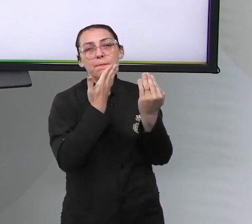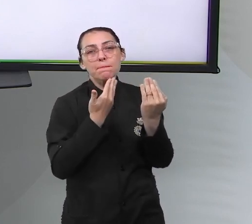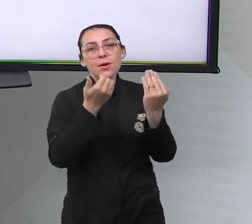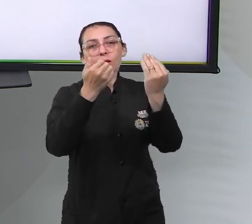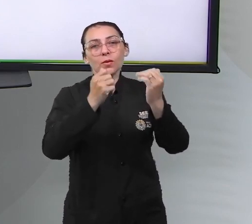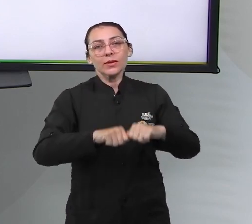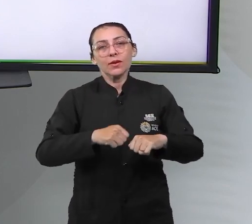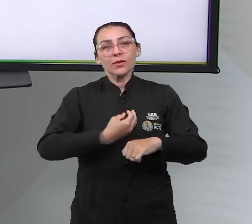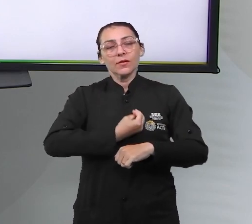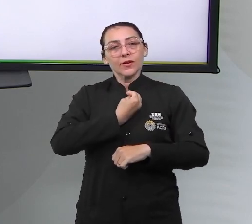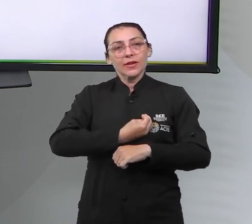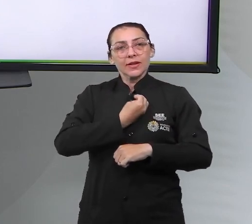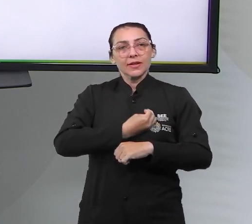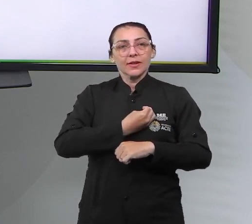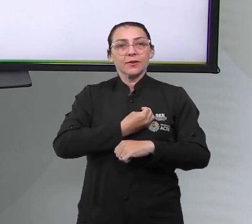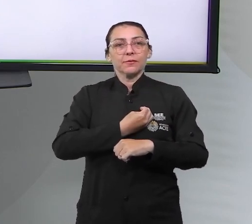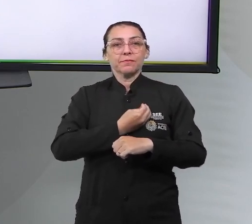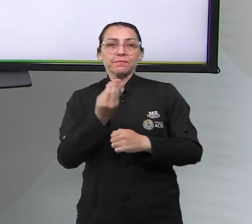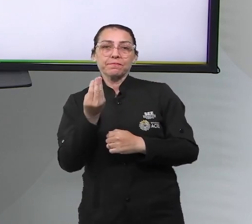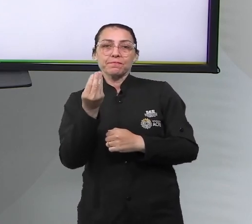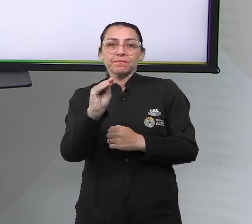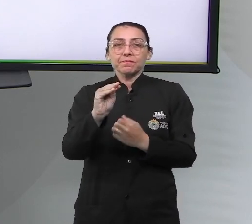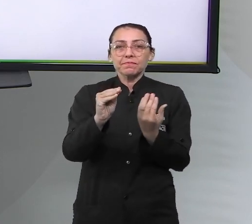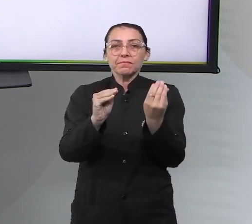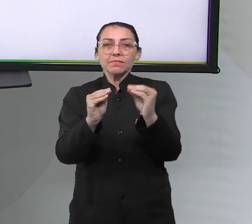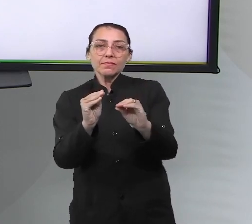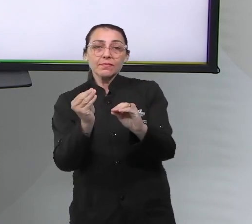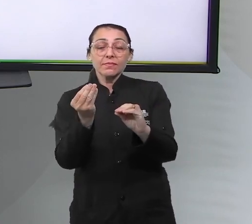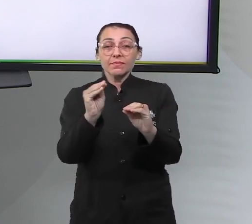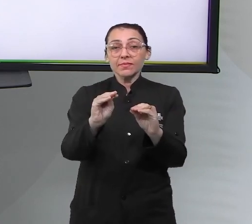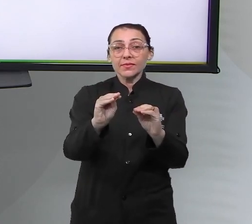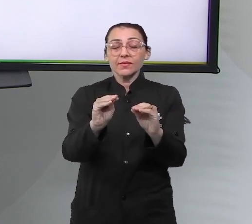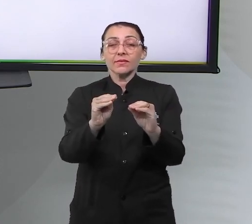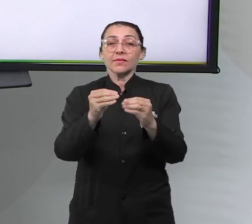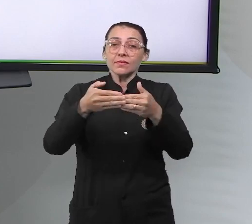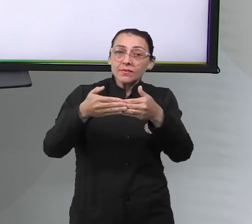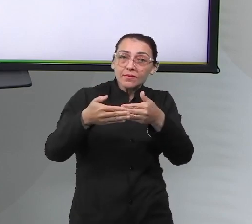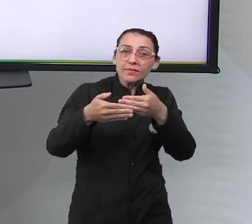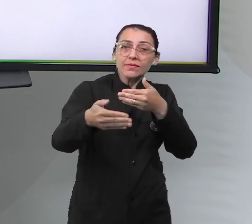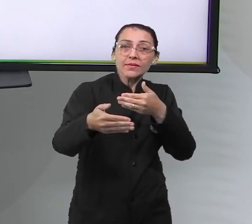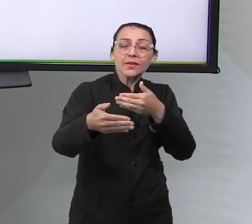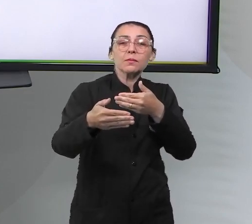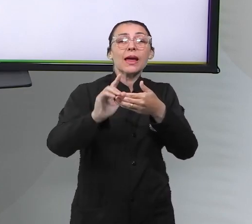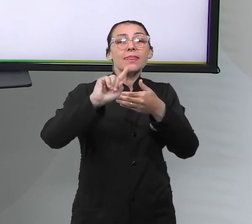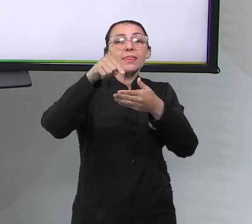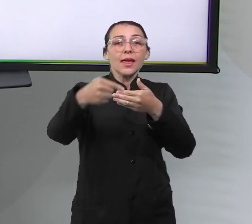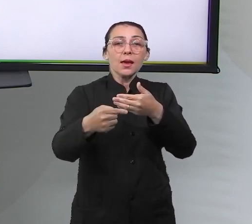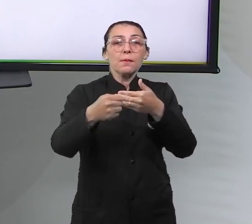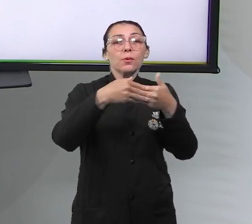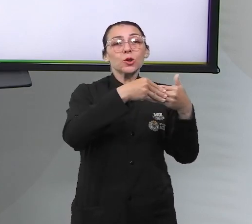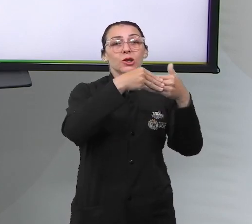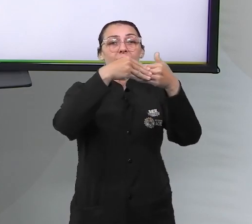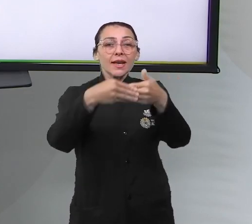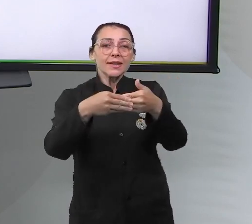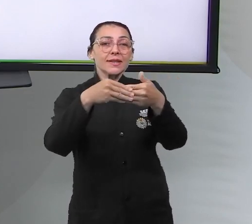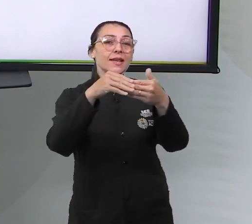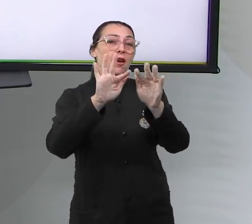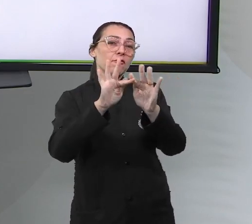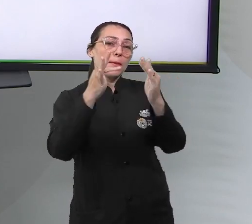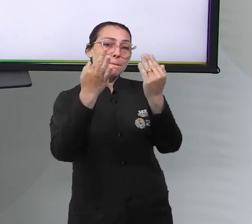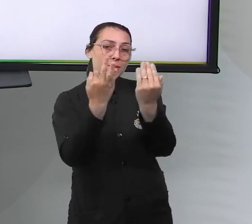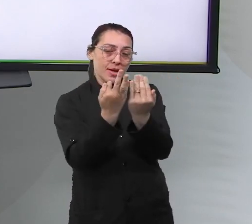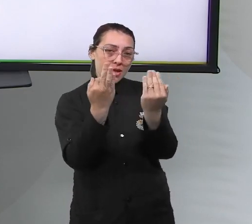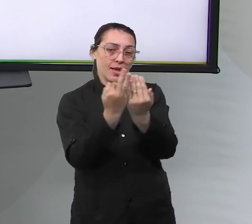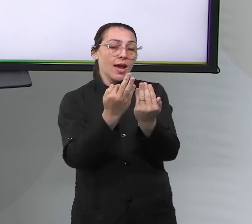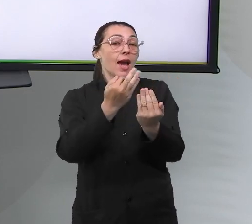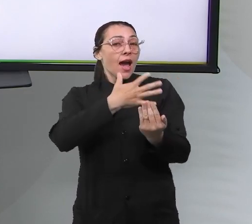ele vai colocando na linguagem do senso comum, ele vai na frente, para depois a esposa, para